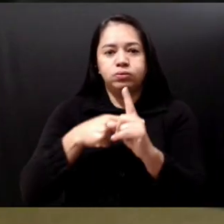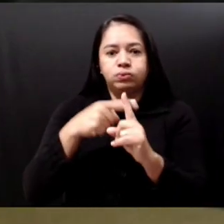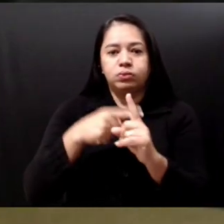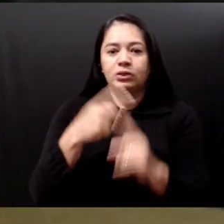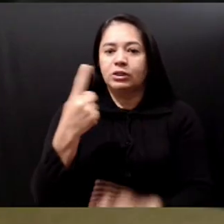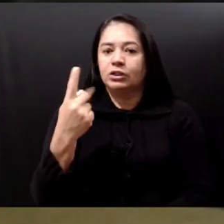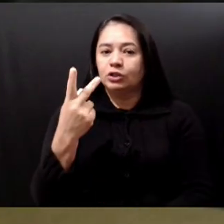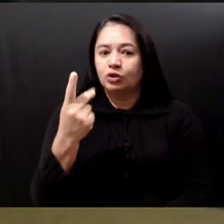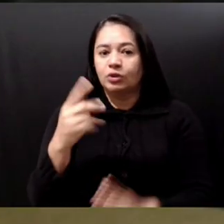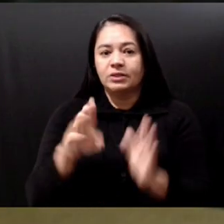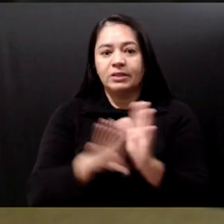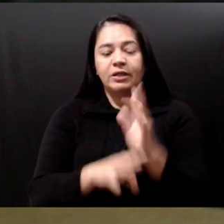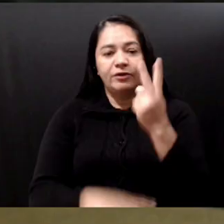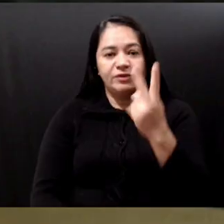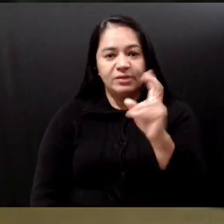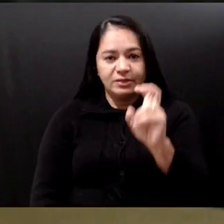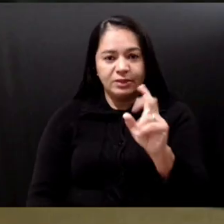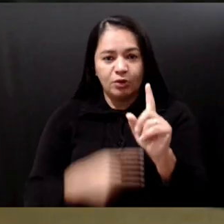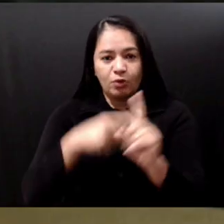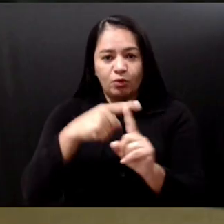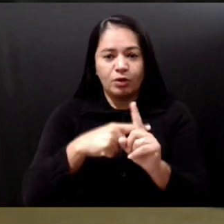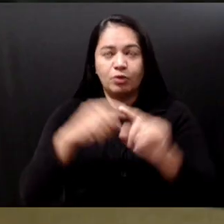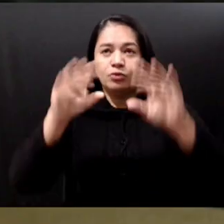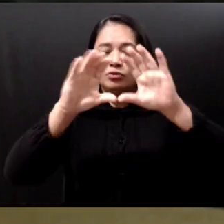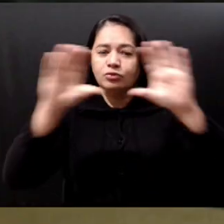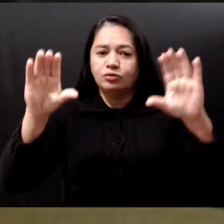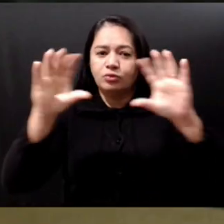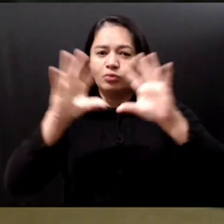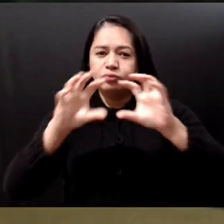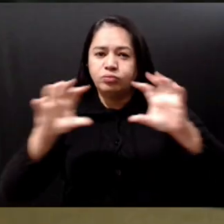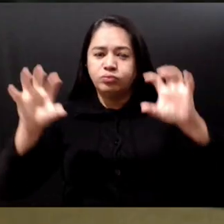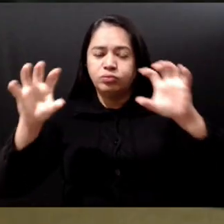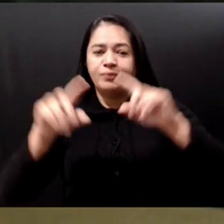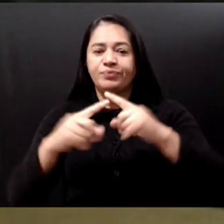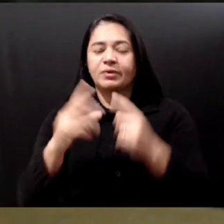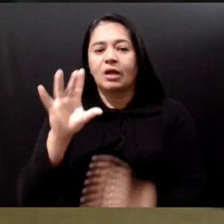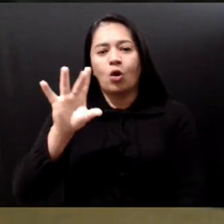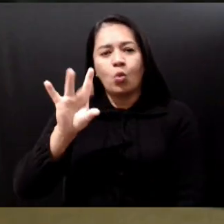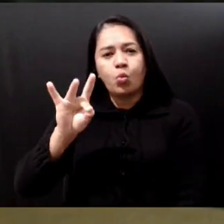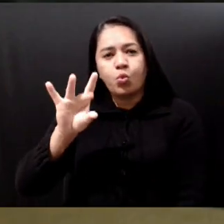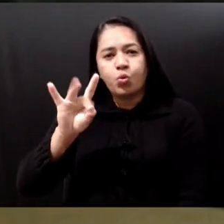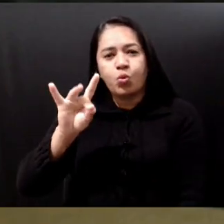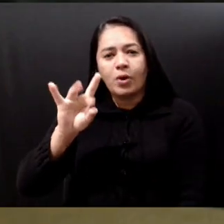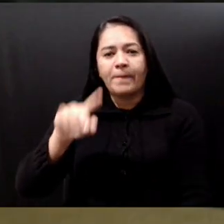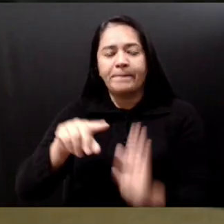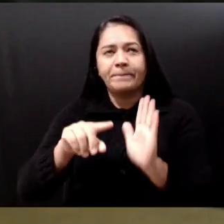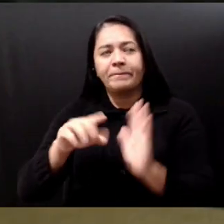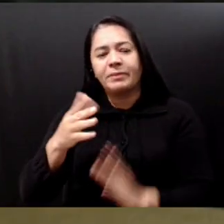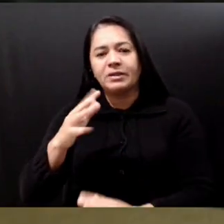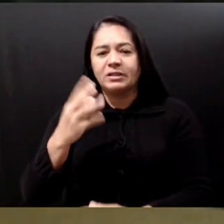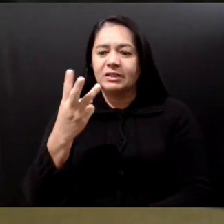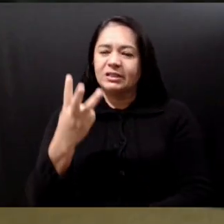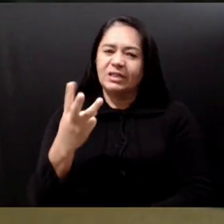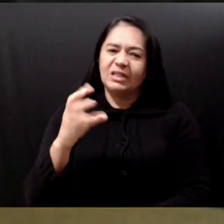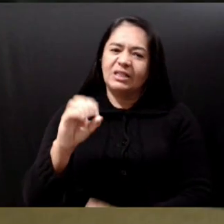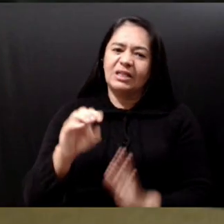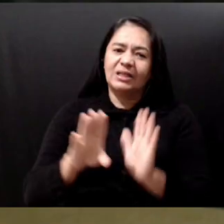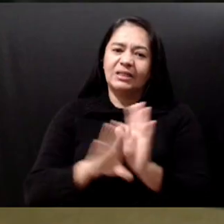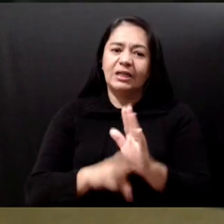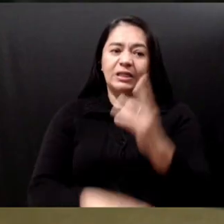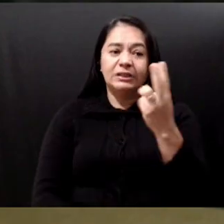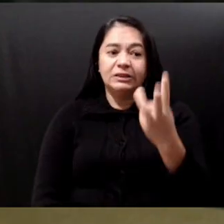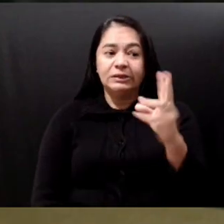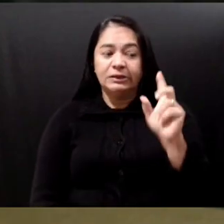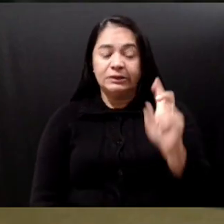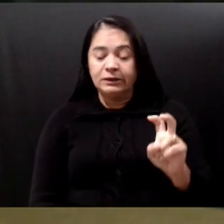céu parcialmente nublado. A umidade mínima prevista deve variar entre 30 e 35, então não aumenta muito. Então não